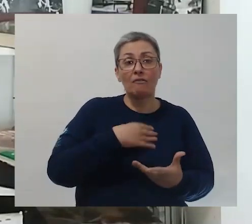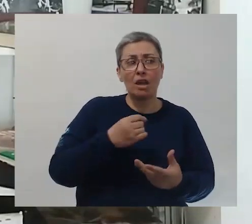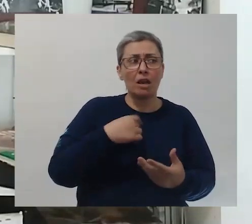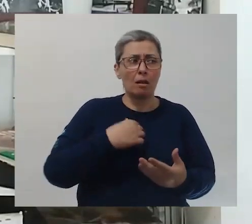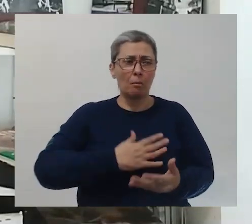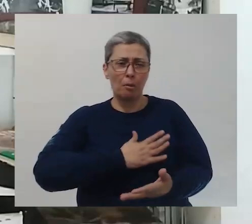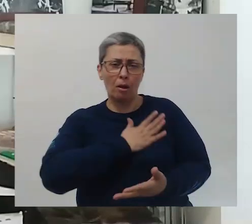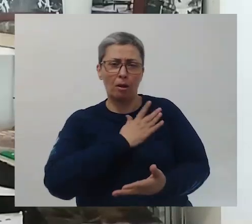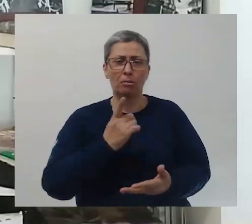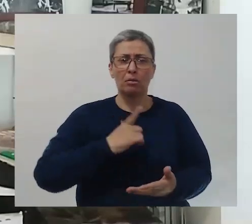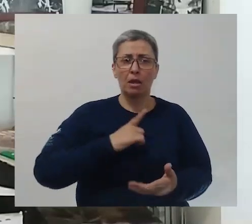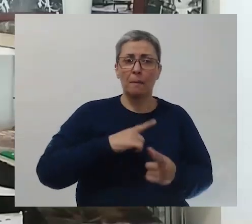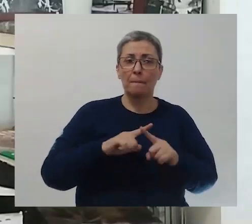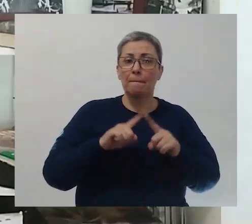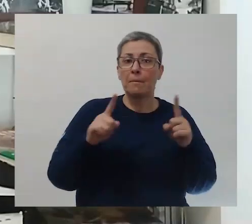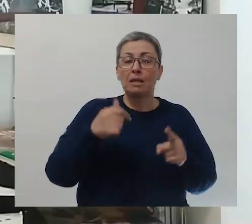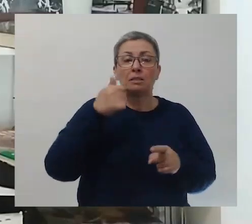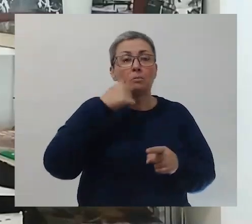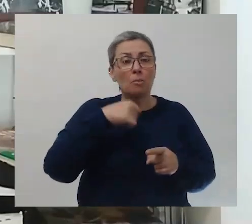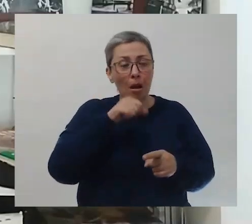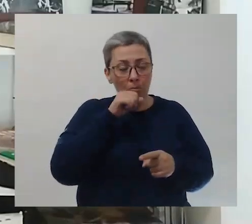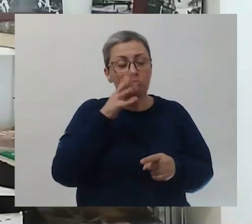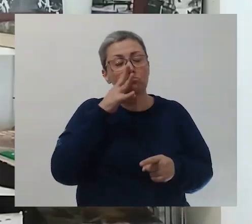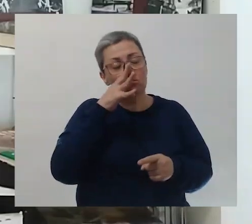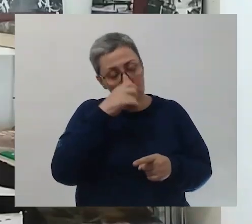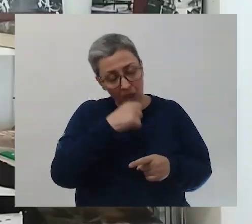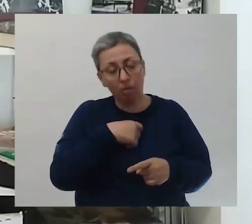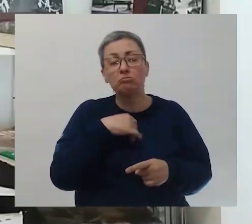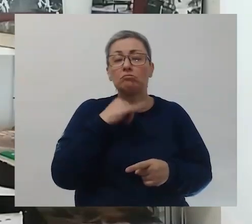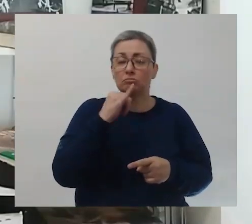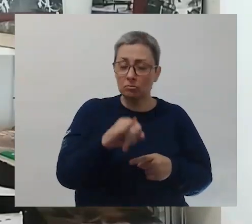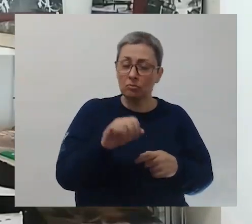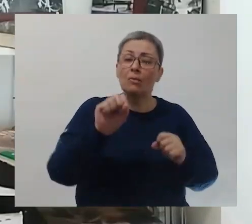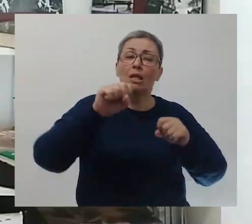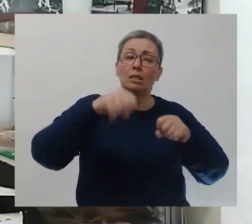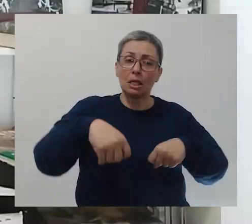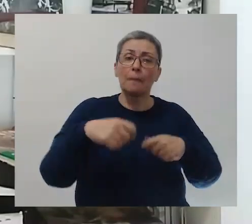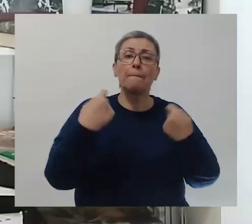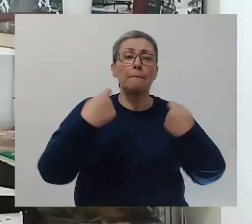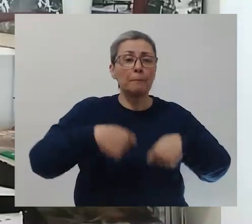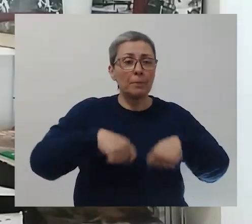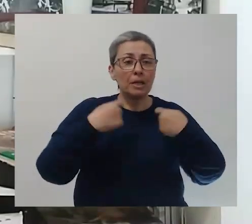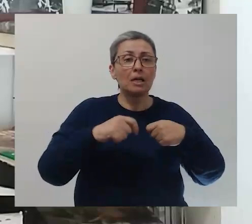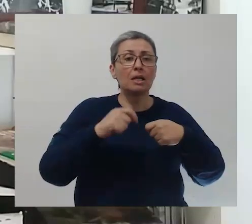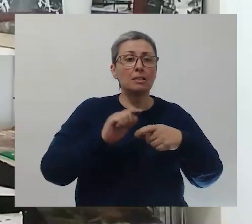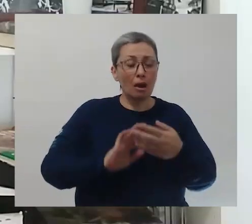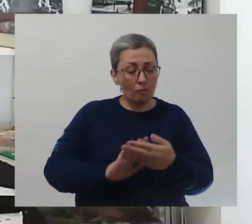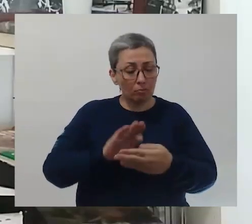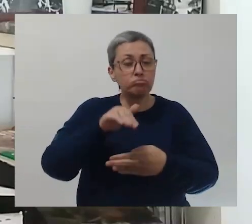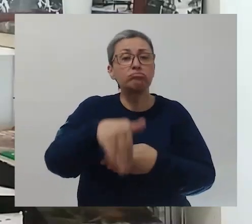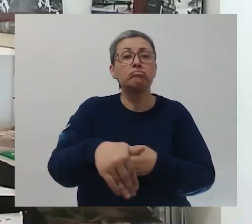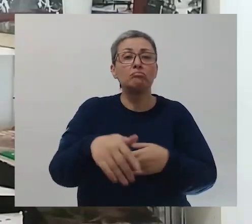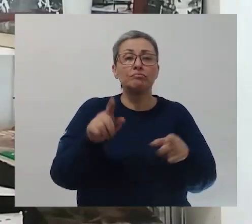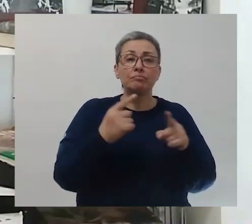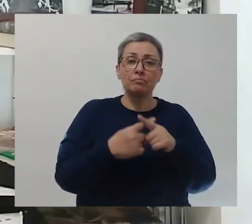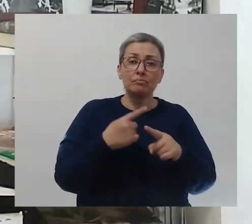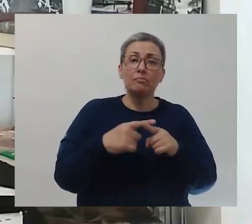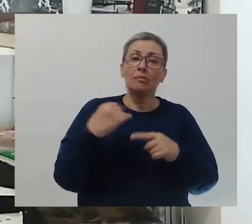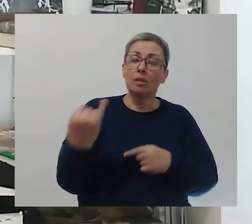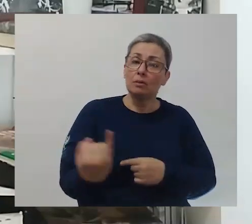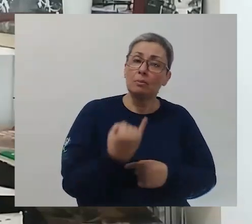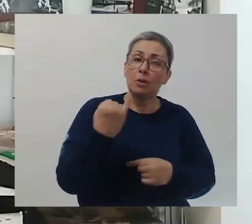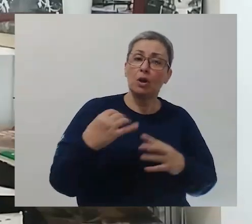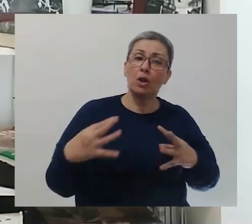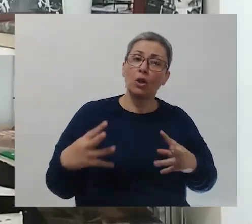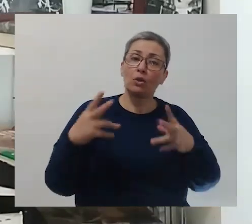com preconceito. Mas sua mãe insistiu, dizendo que era sim necessário dar esse passo à frente, pois era